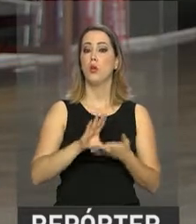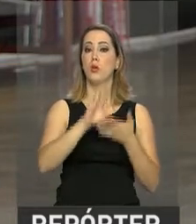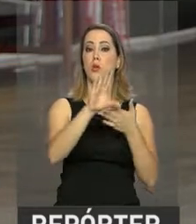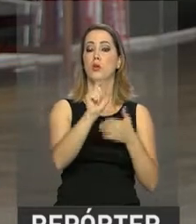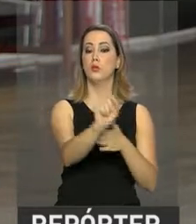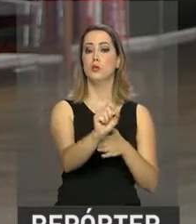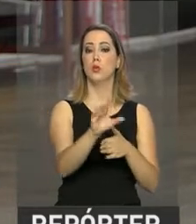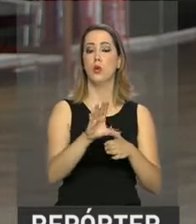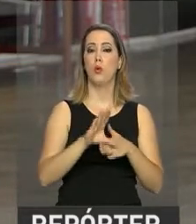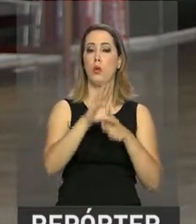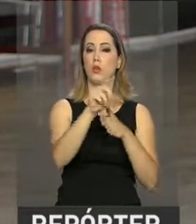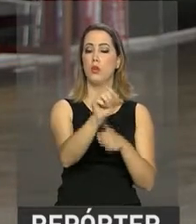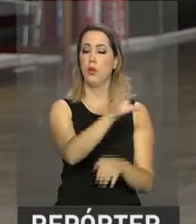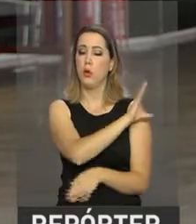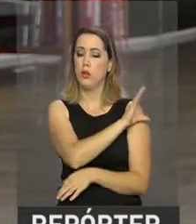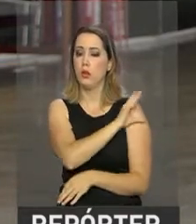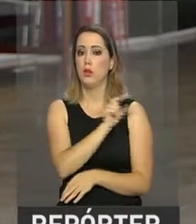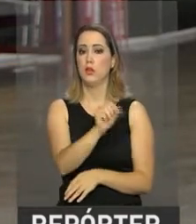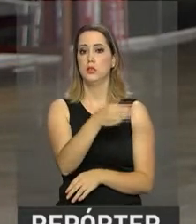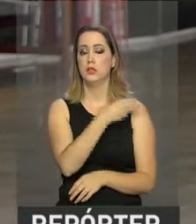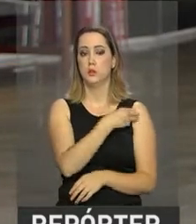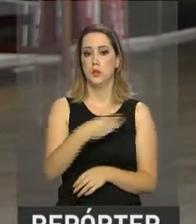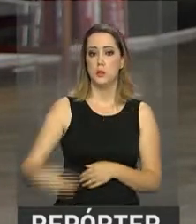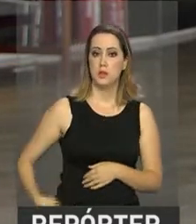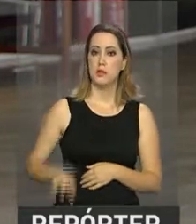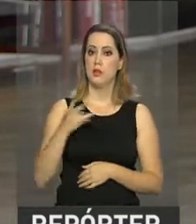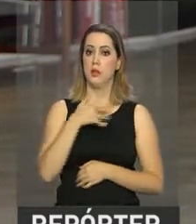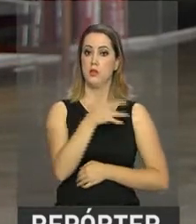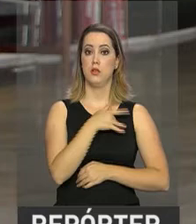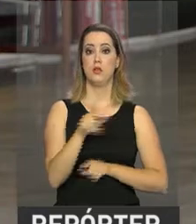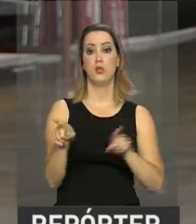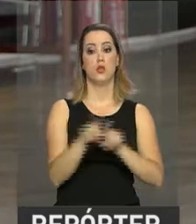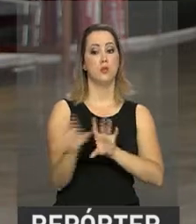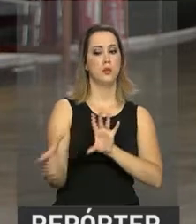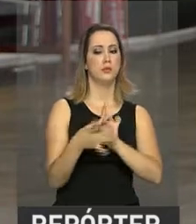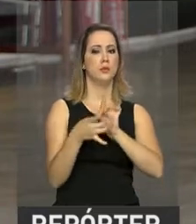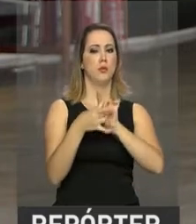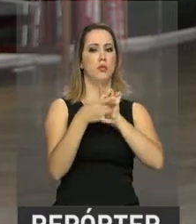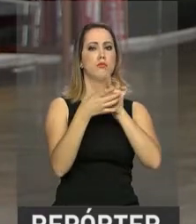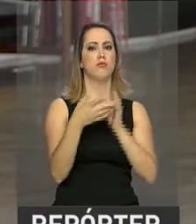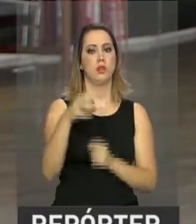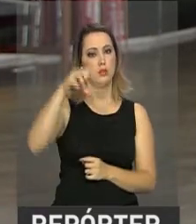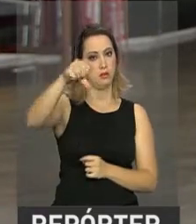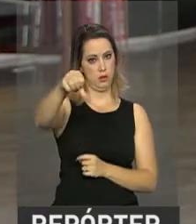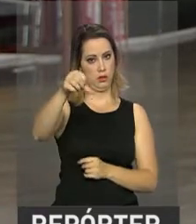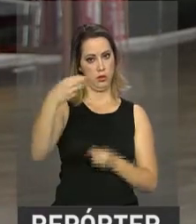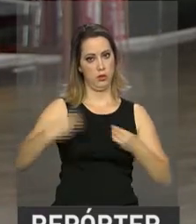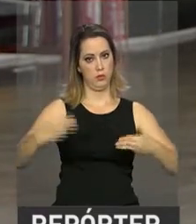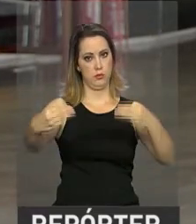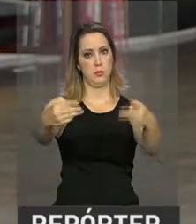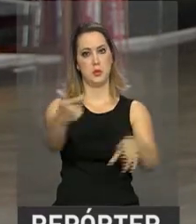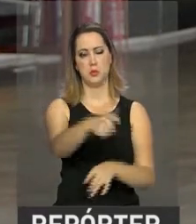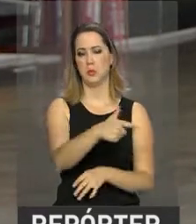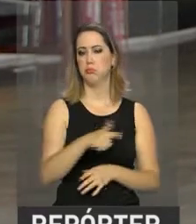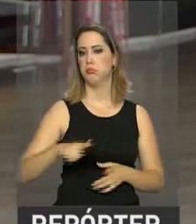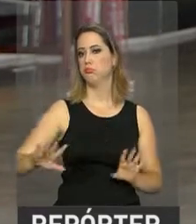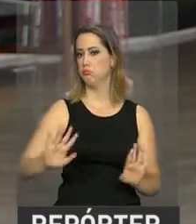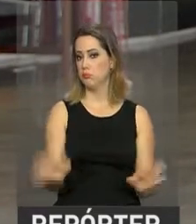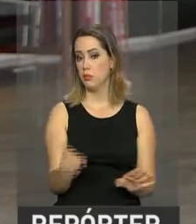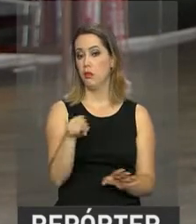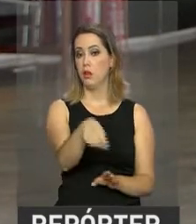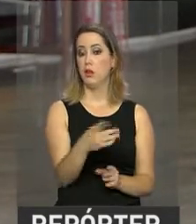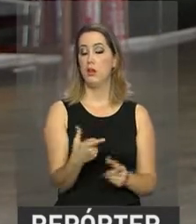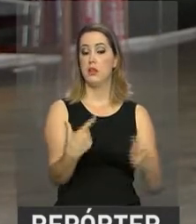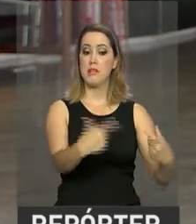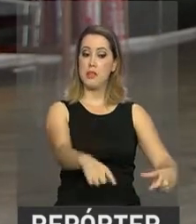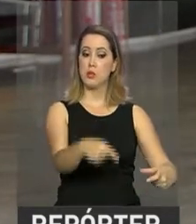participação de outros nove ministérios aqui da Esplanada dos Ministérios, e também é de lá que são consolidadas